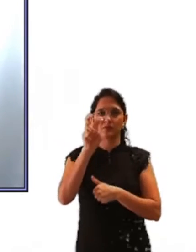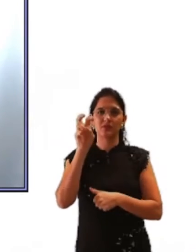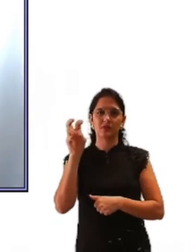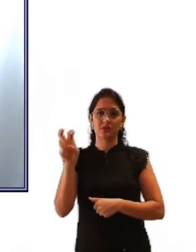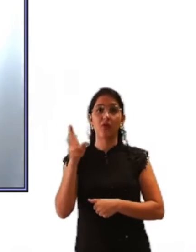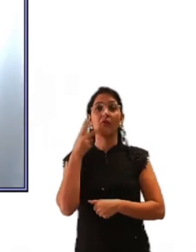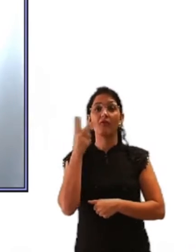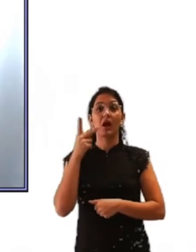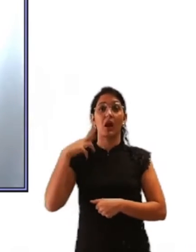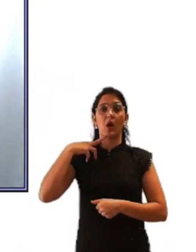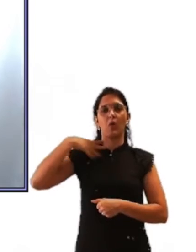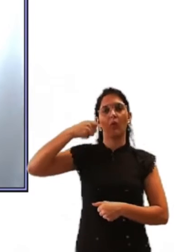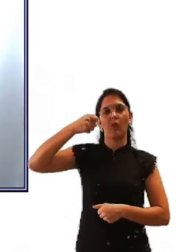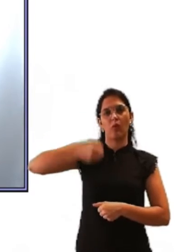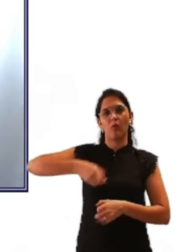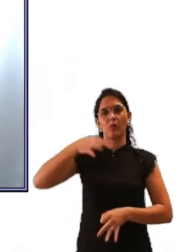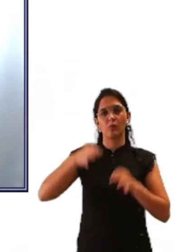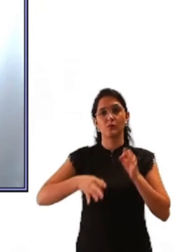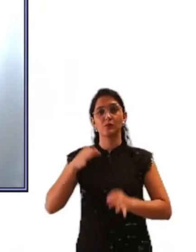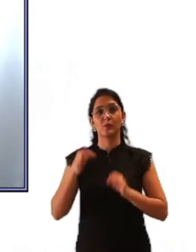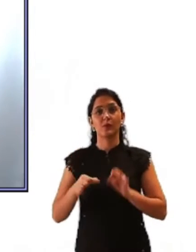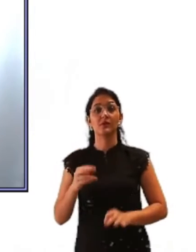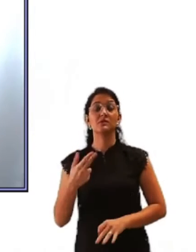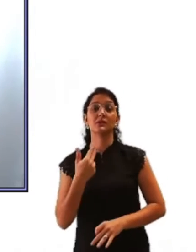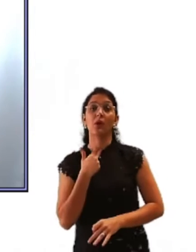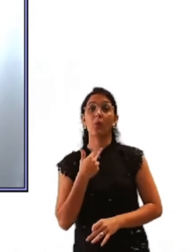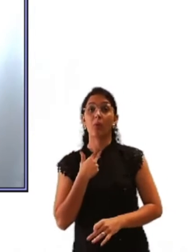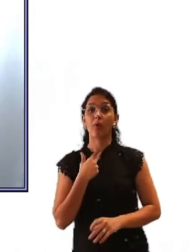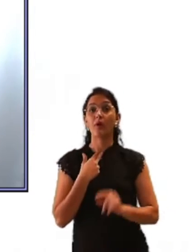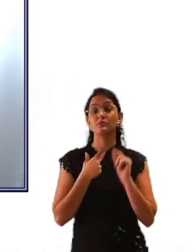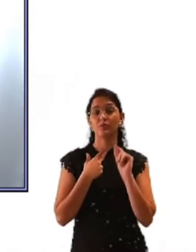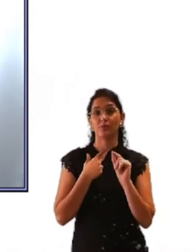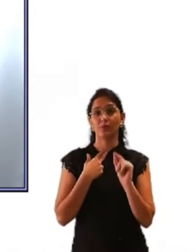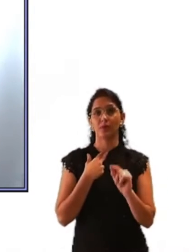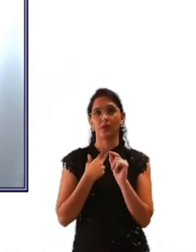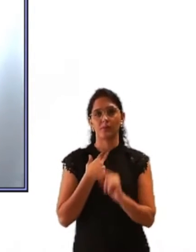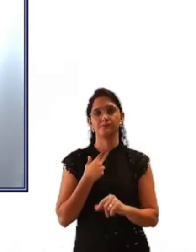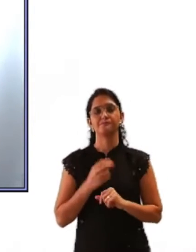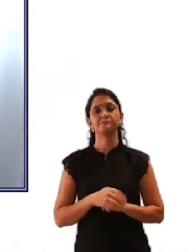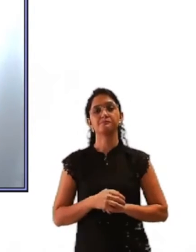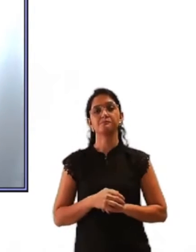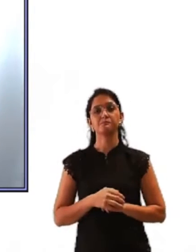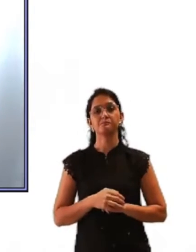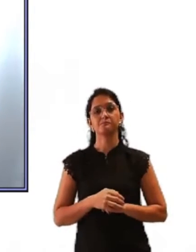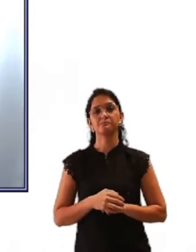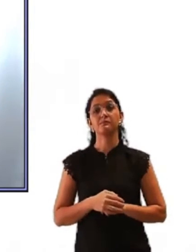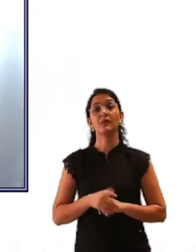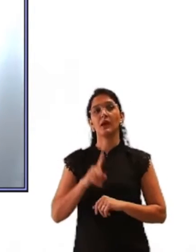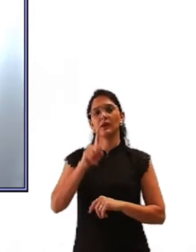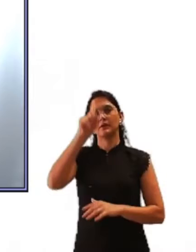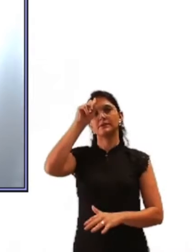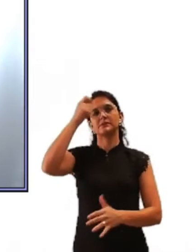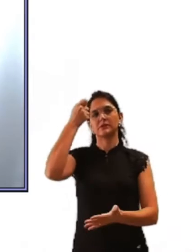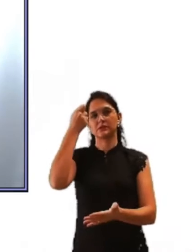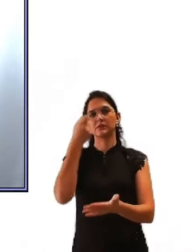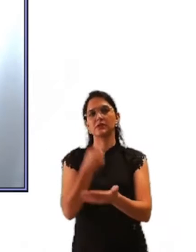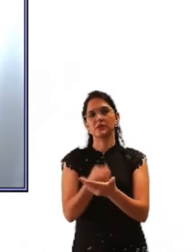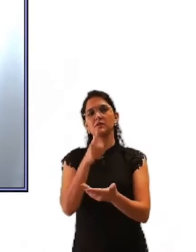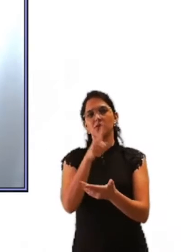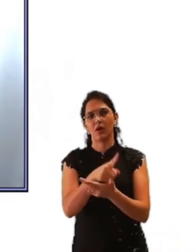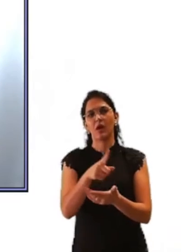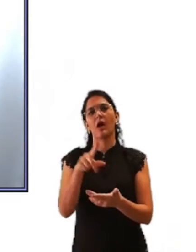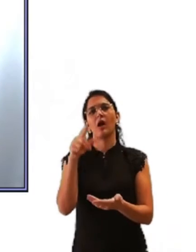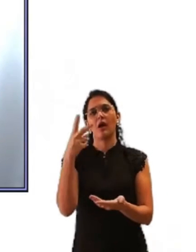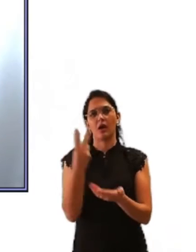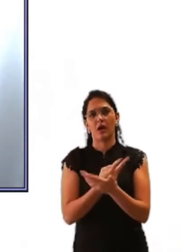juiz, ele não pode, na verdade, condenar com base somente na prova produzida